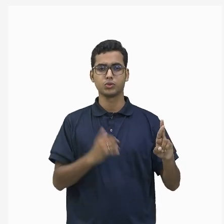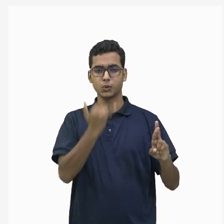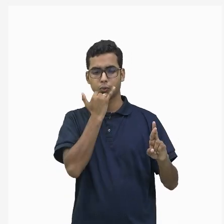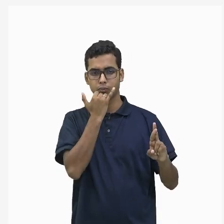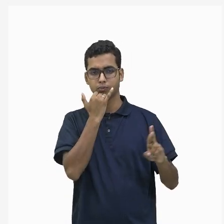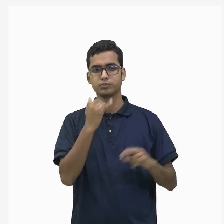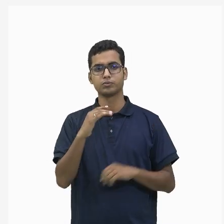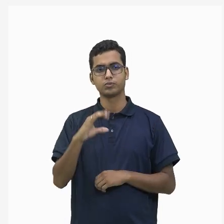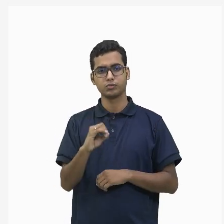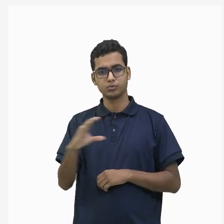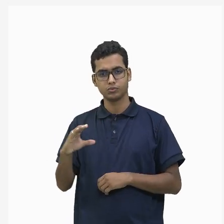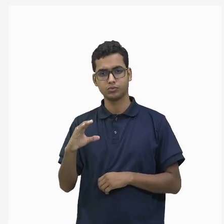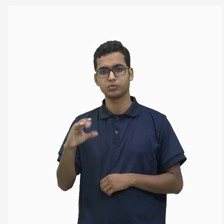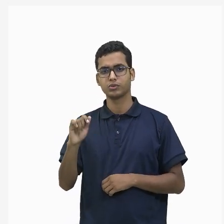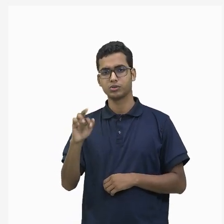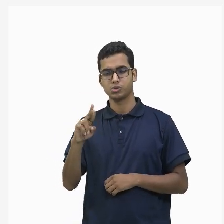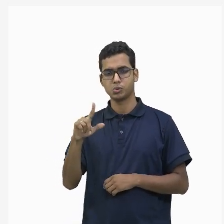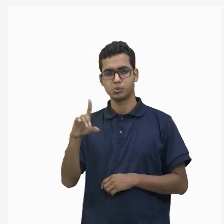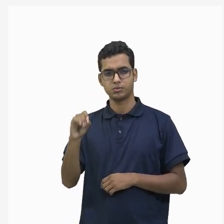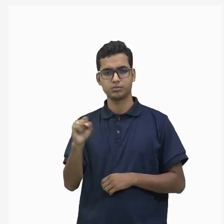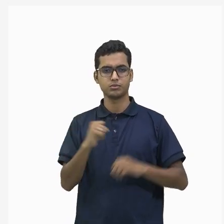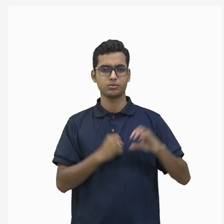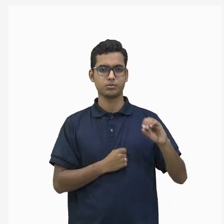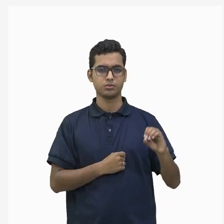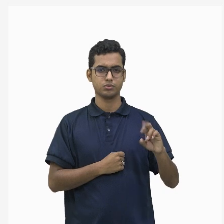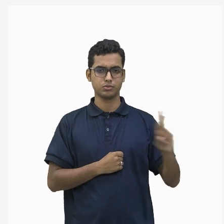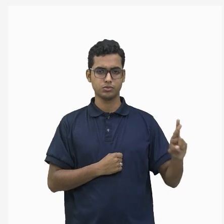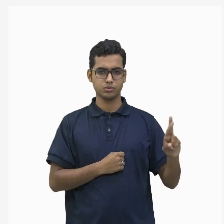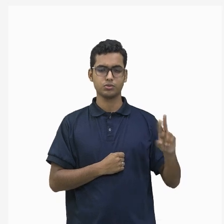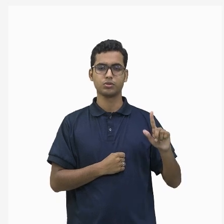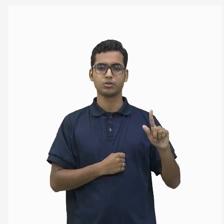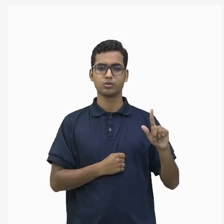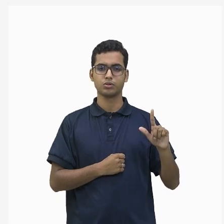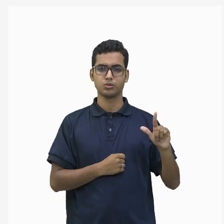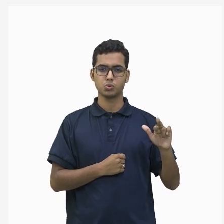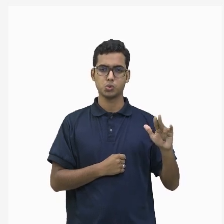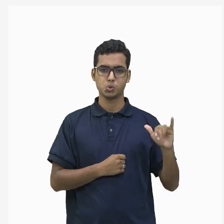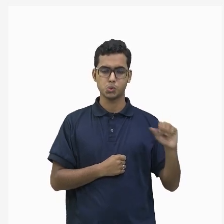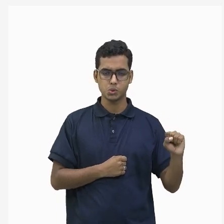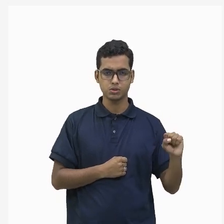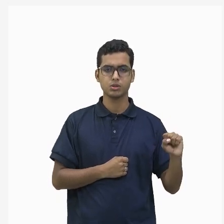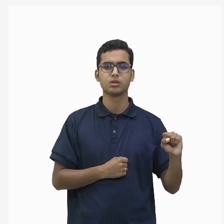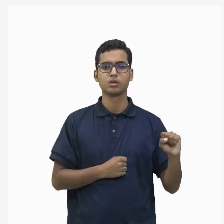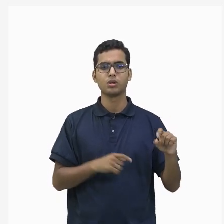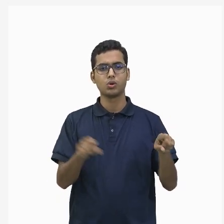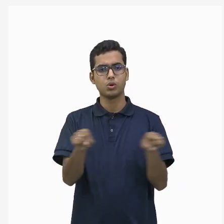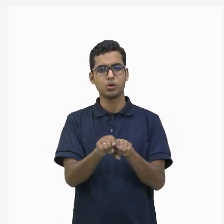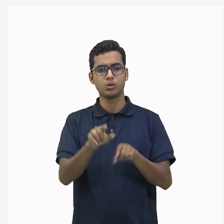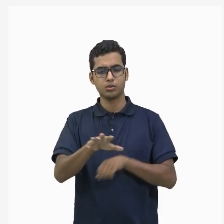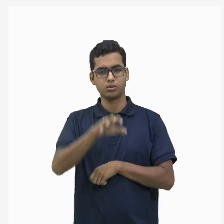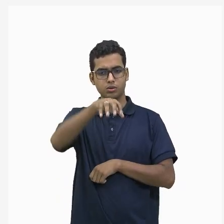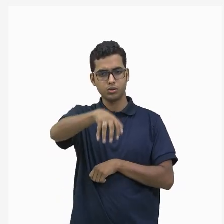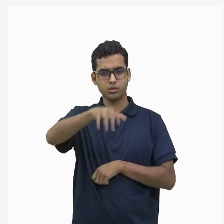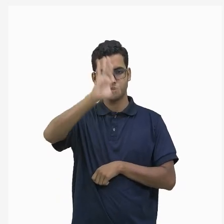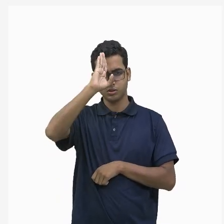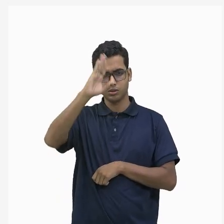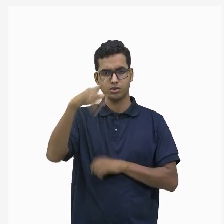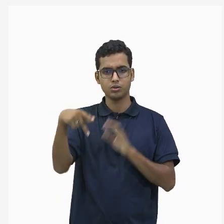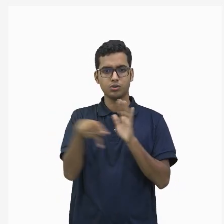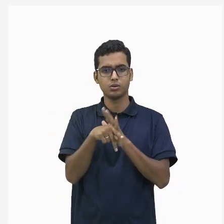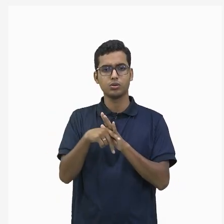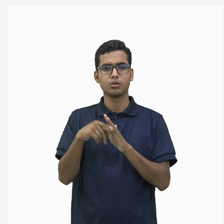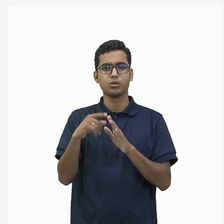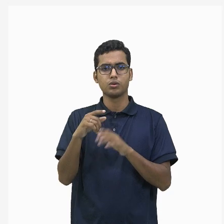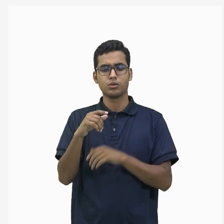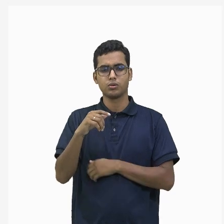ocidental ficou para Carlos o Calvo, a parte oriental ficou para Luís o Germânico e a parte central, que vai então do